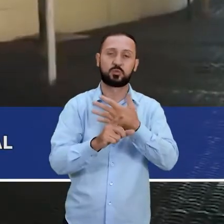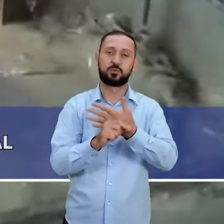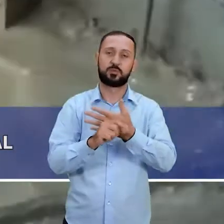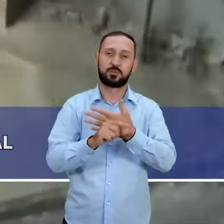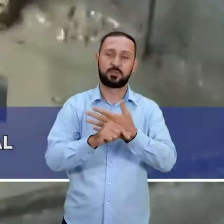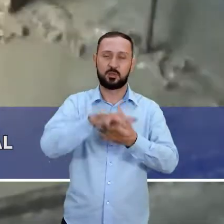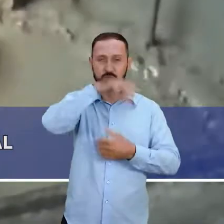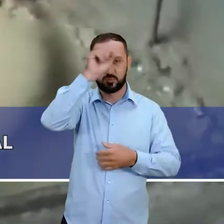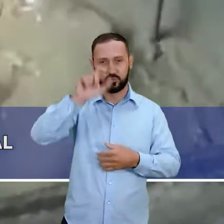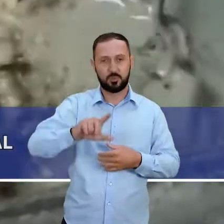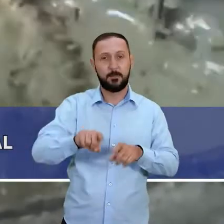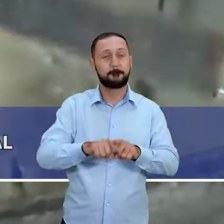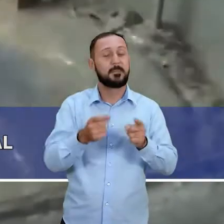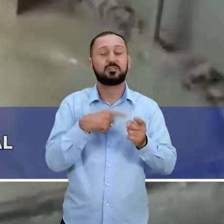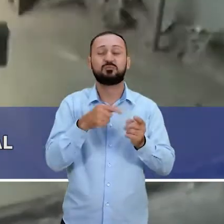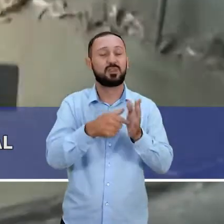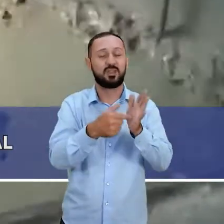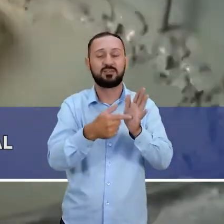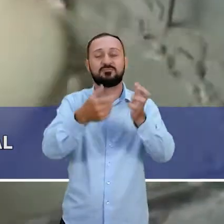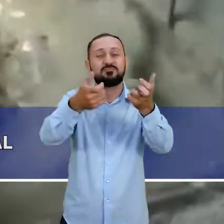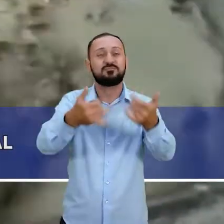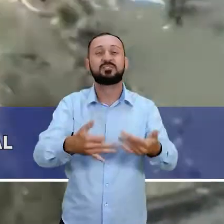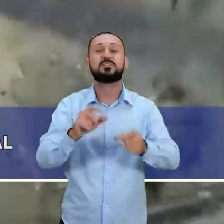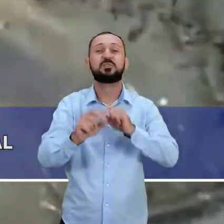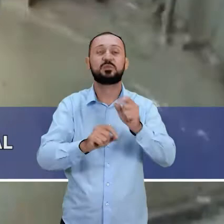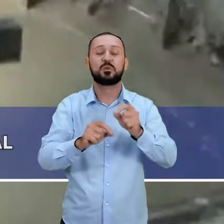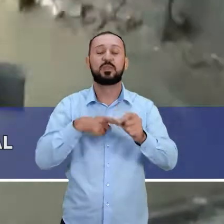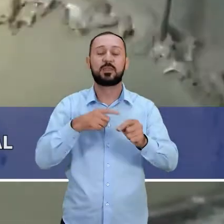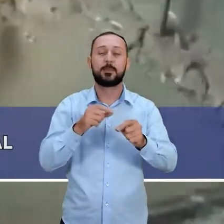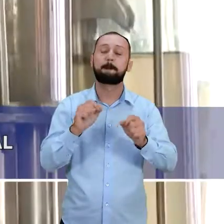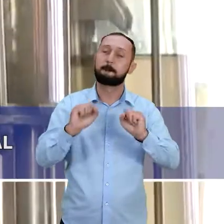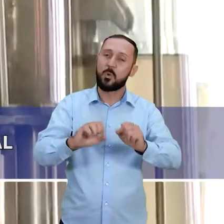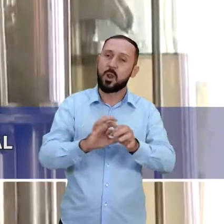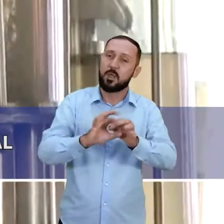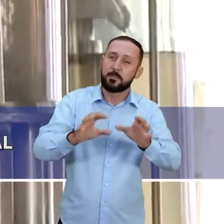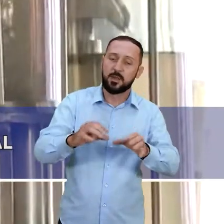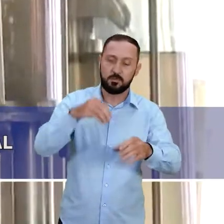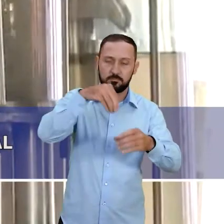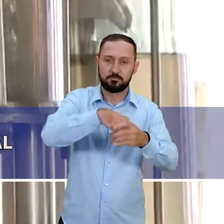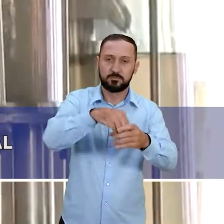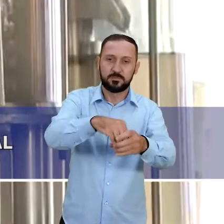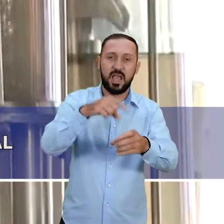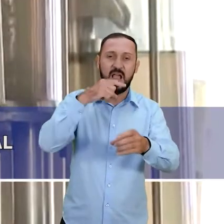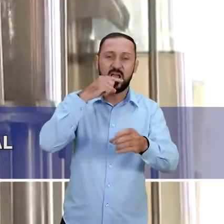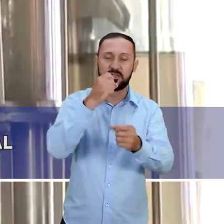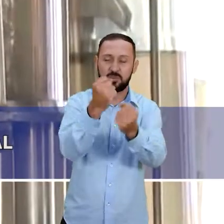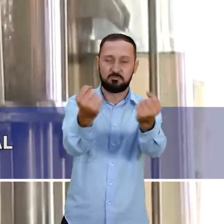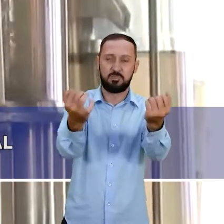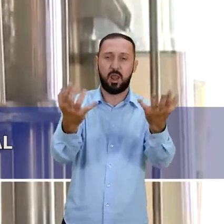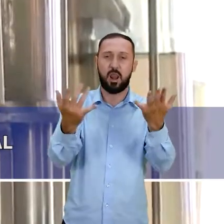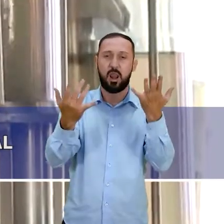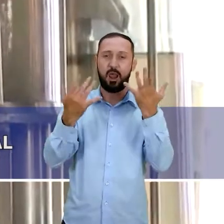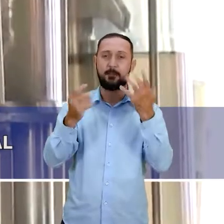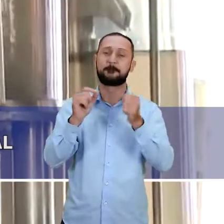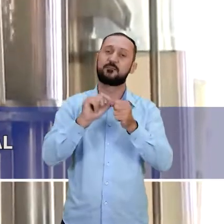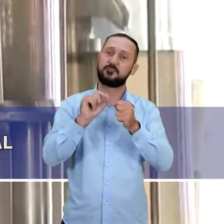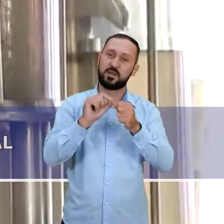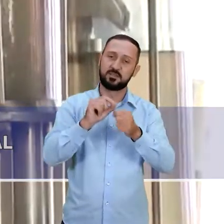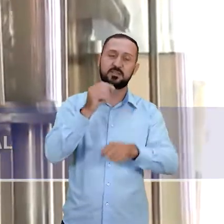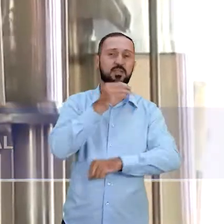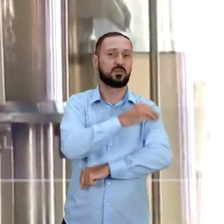do Pantanal sul-mato-grossense, mas não prevê a proibição da plantação de cana-de-açúcar em larga escala